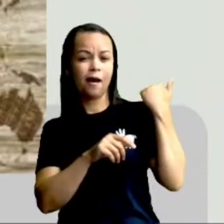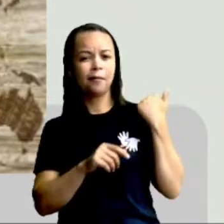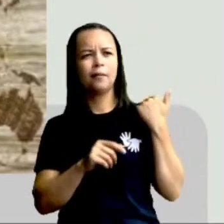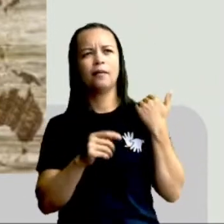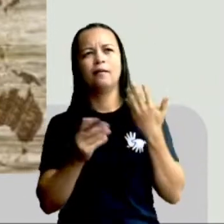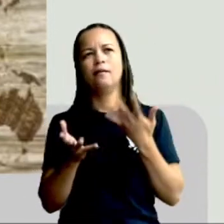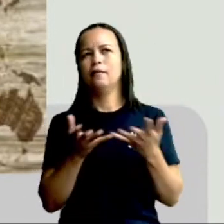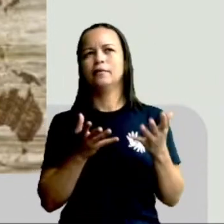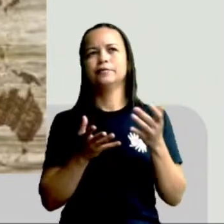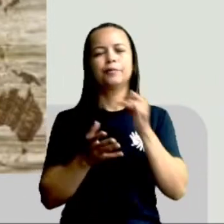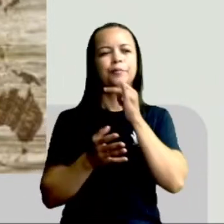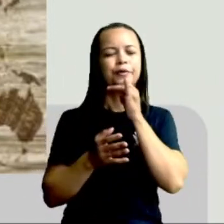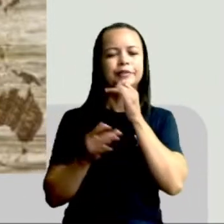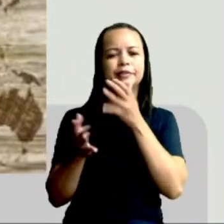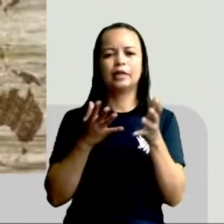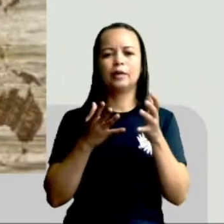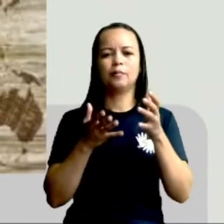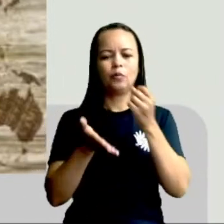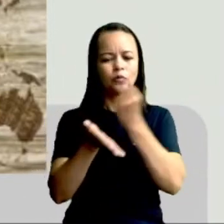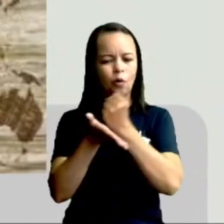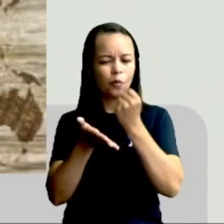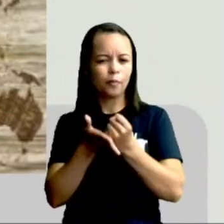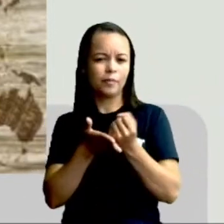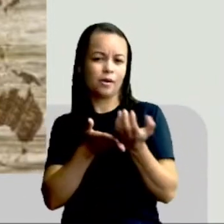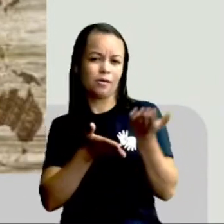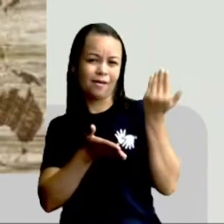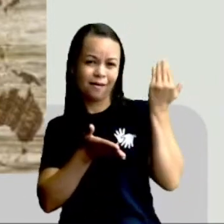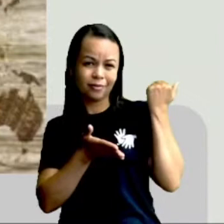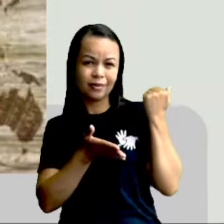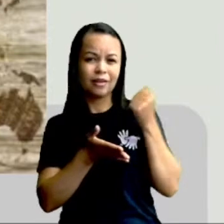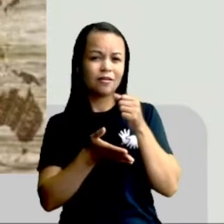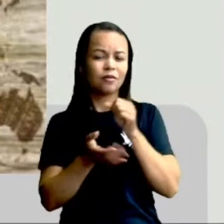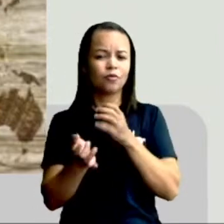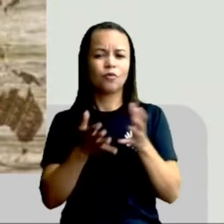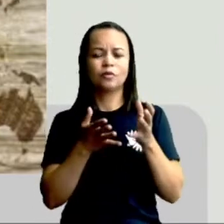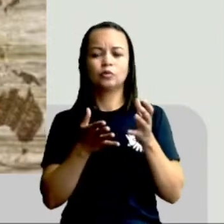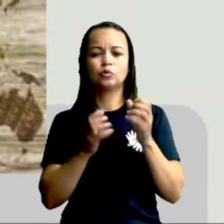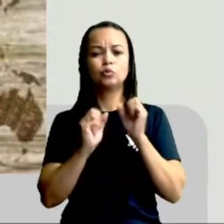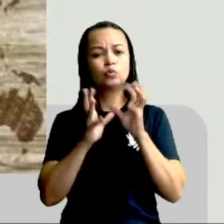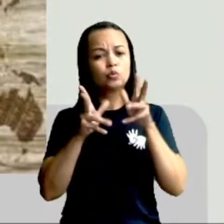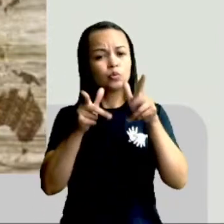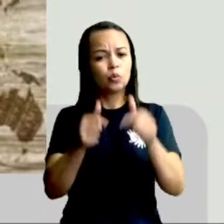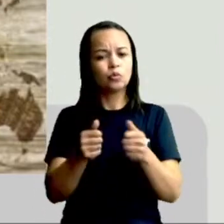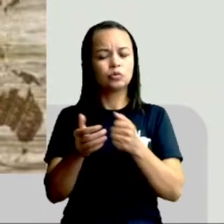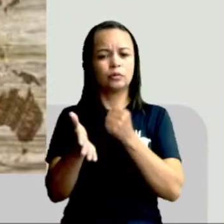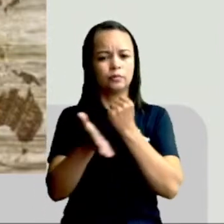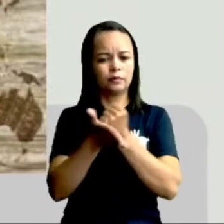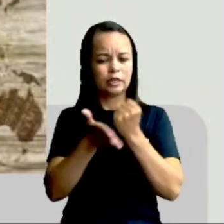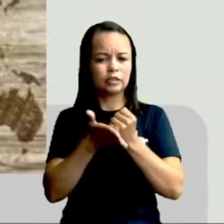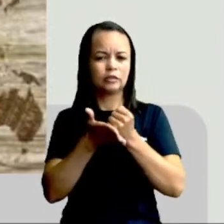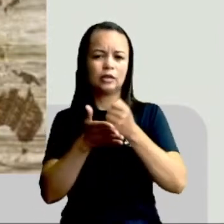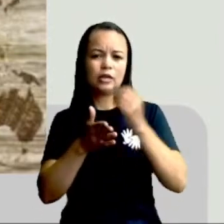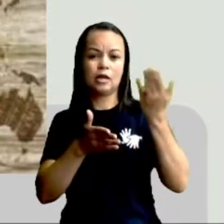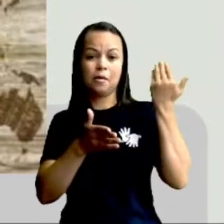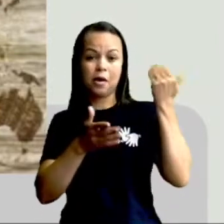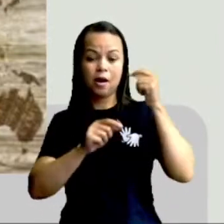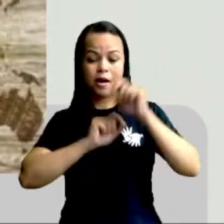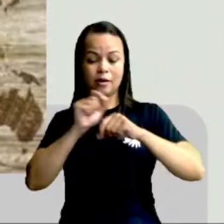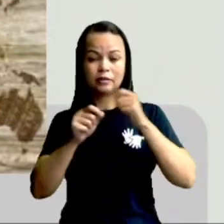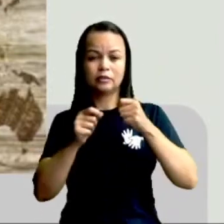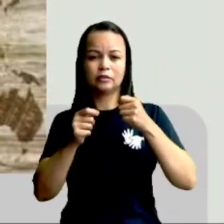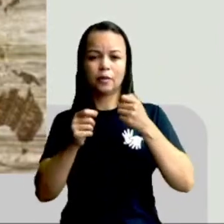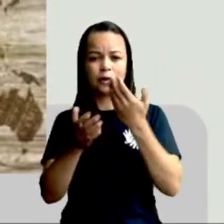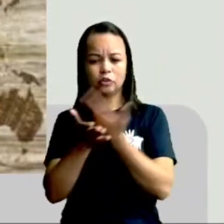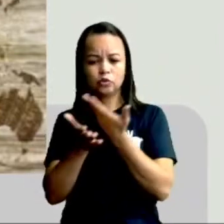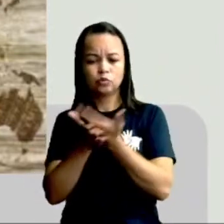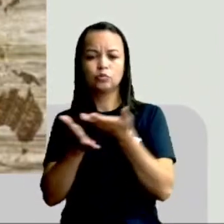são documentos antigos, tudo que podia ser registrado nas épocas antigas que serve para que a gente